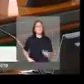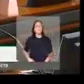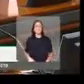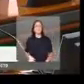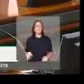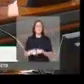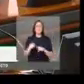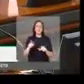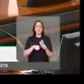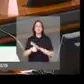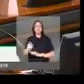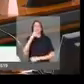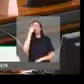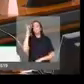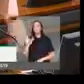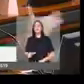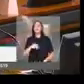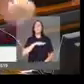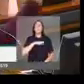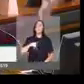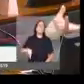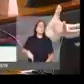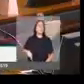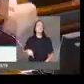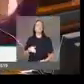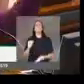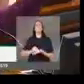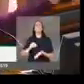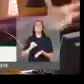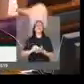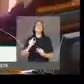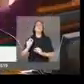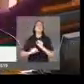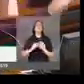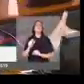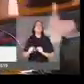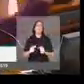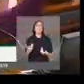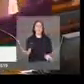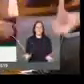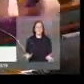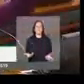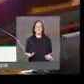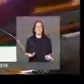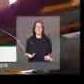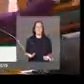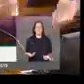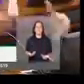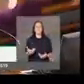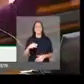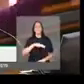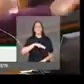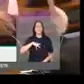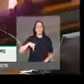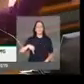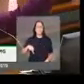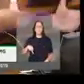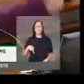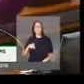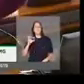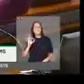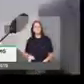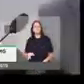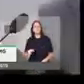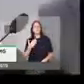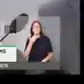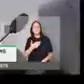representando o ministério público queria saber se o que é que falta quais os elementos que faltam pra que o ministério público possa